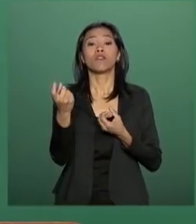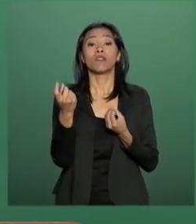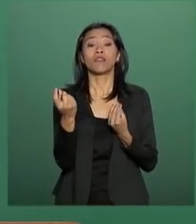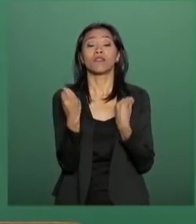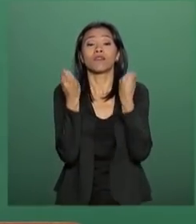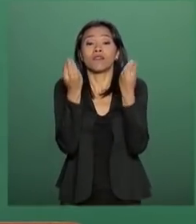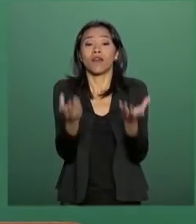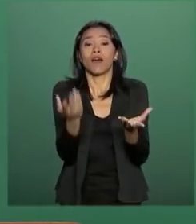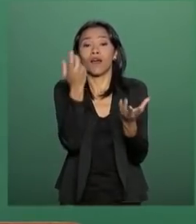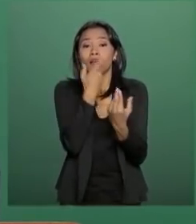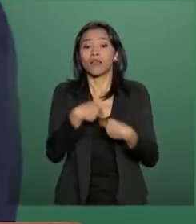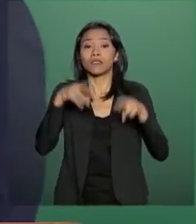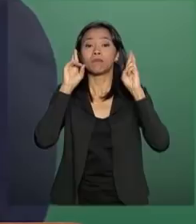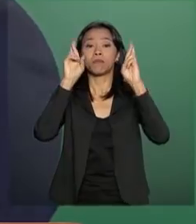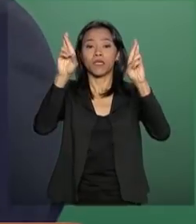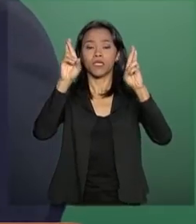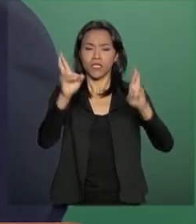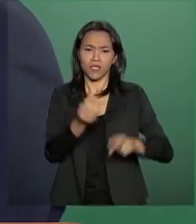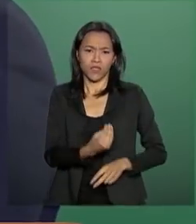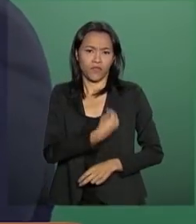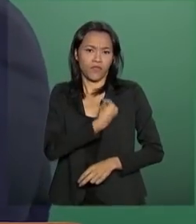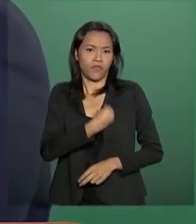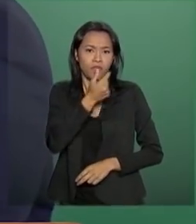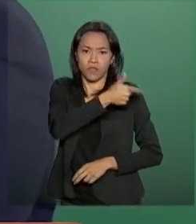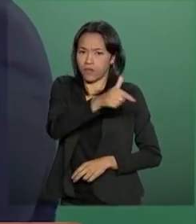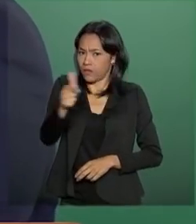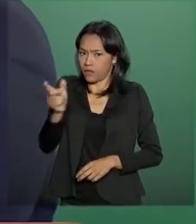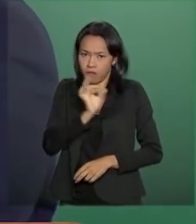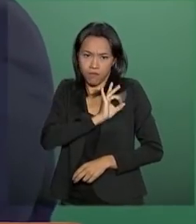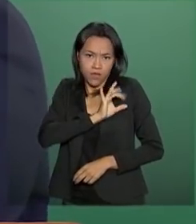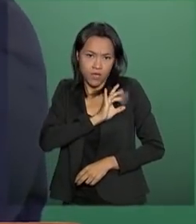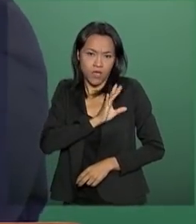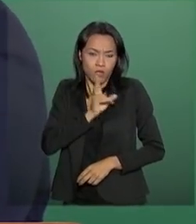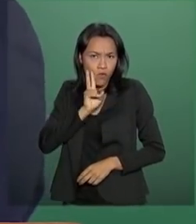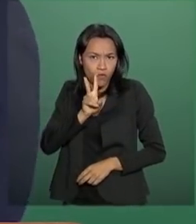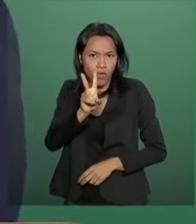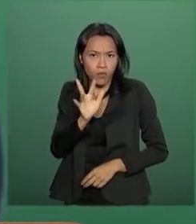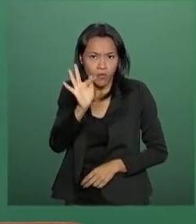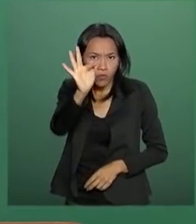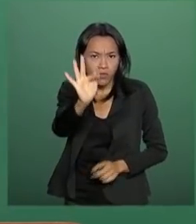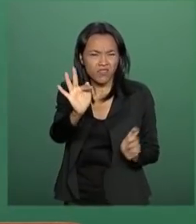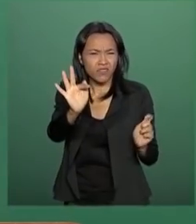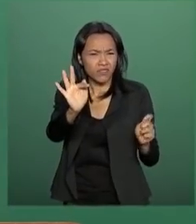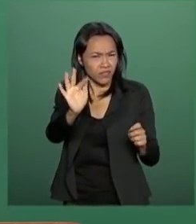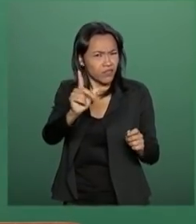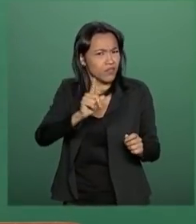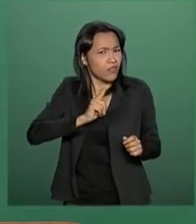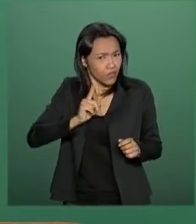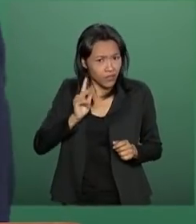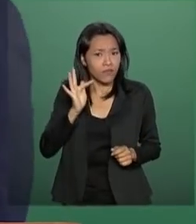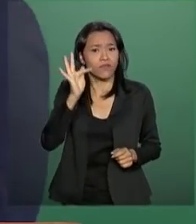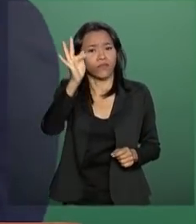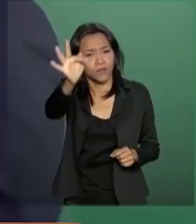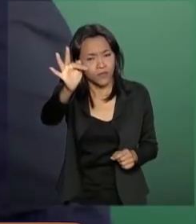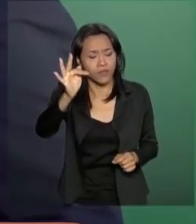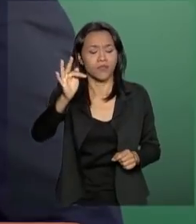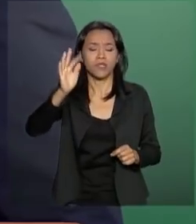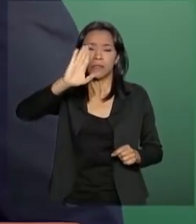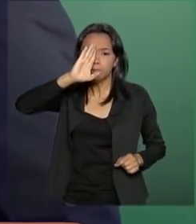de viver sem medo, de olhar para o futuro com a certeza de que há futuro. E principalmente,